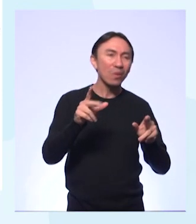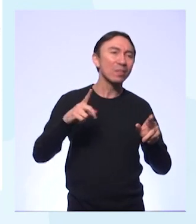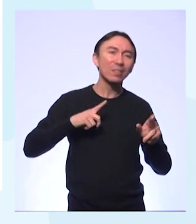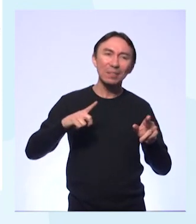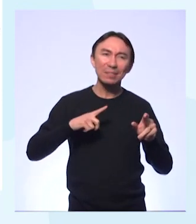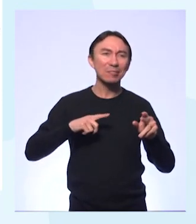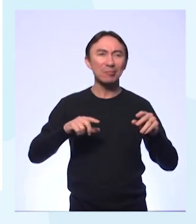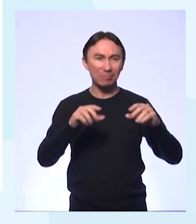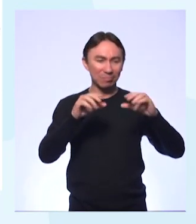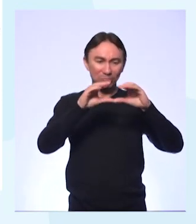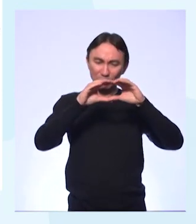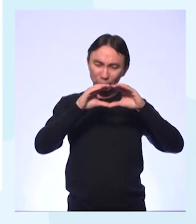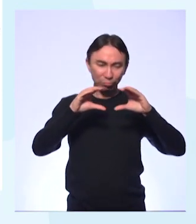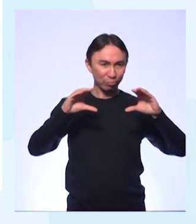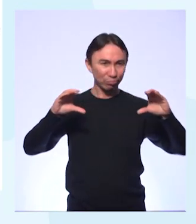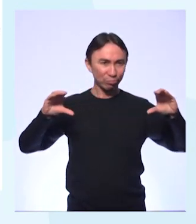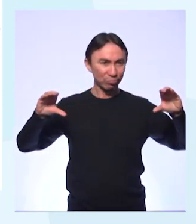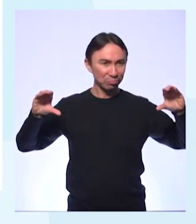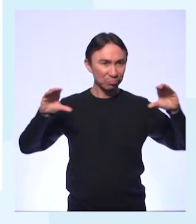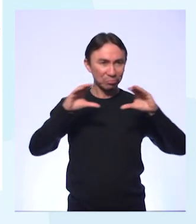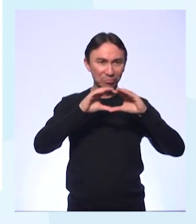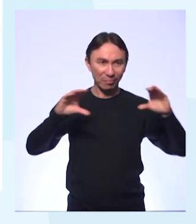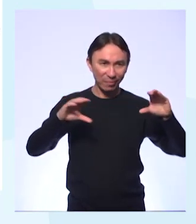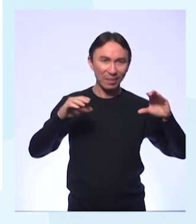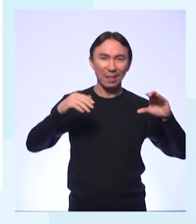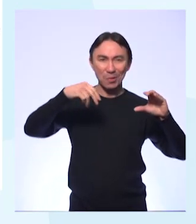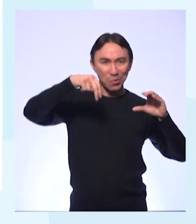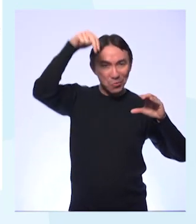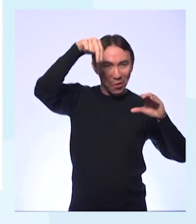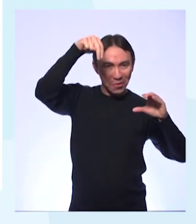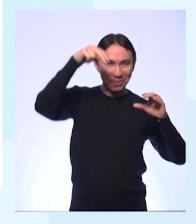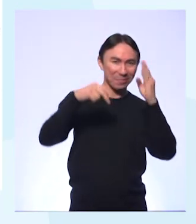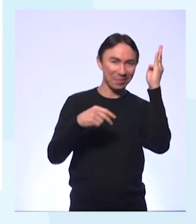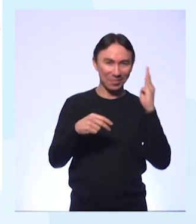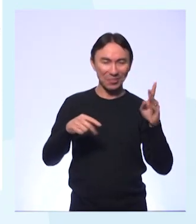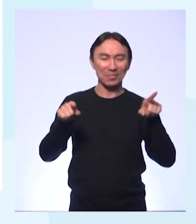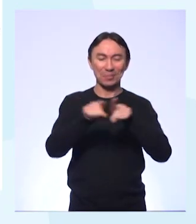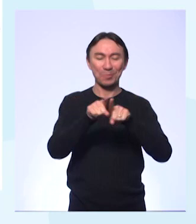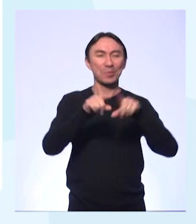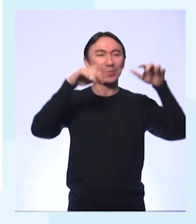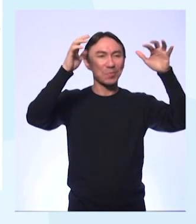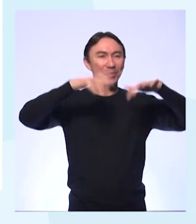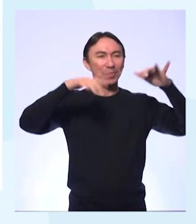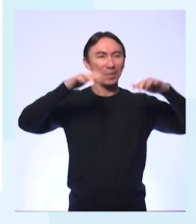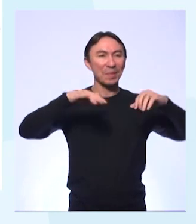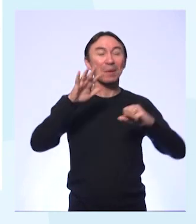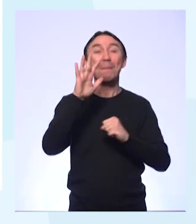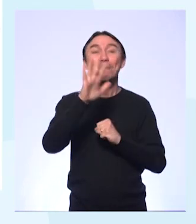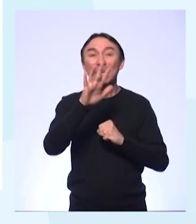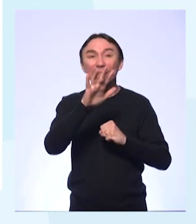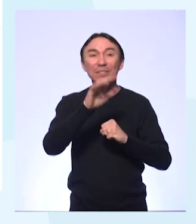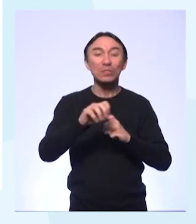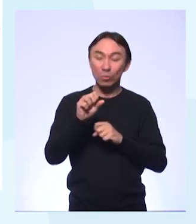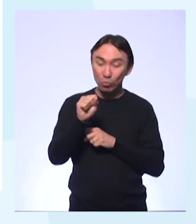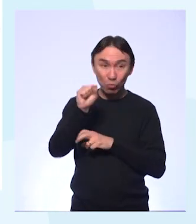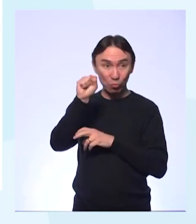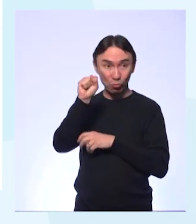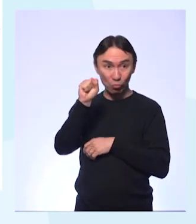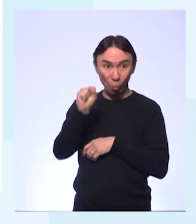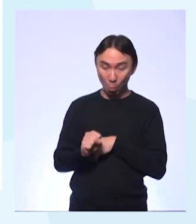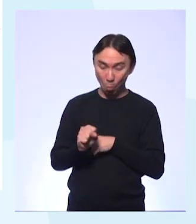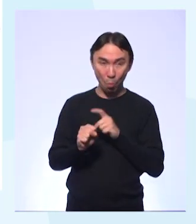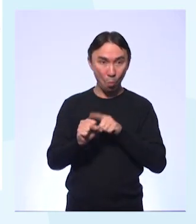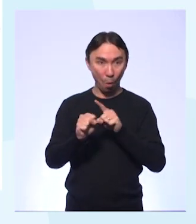mesma região, né? Que pega lá a região norte do Brasil. Já o sul, que é inverno, veja lá que está uma